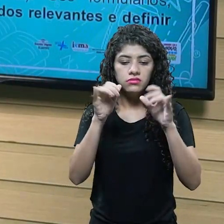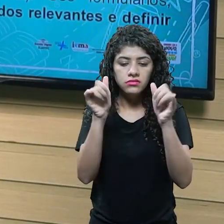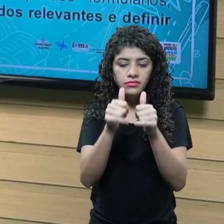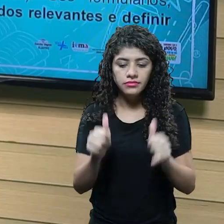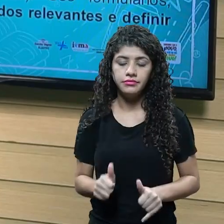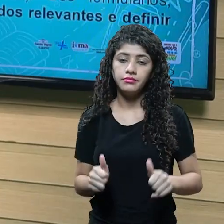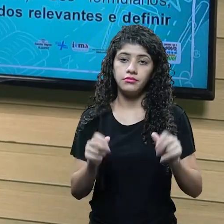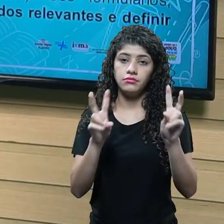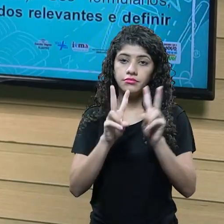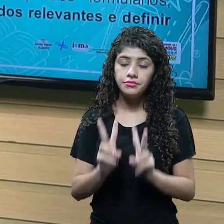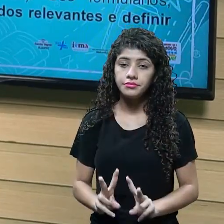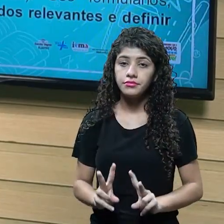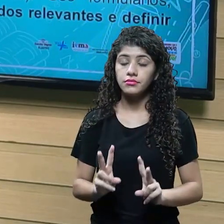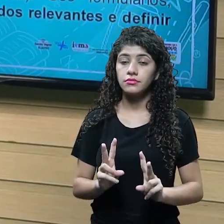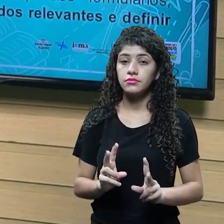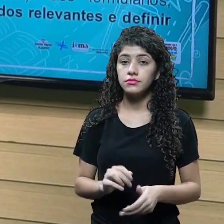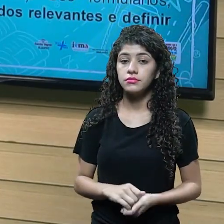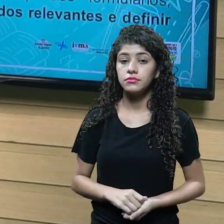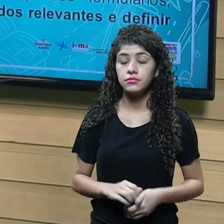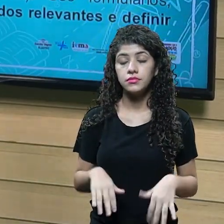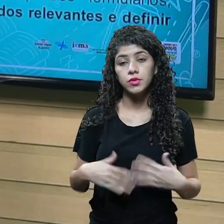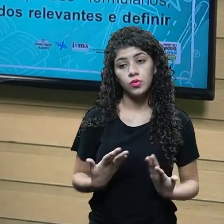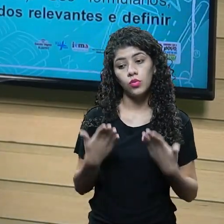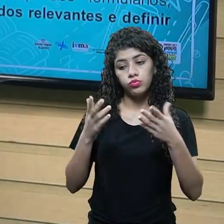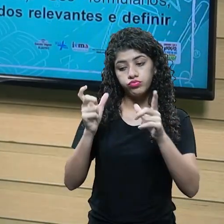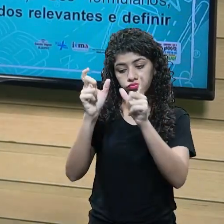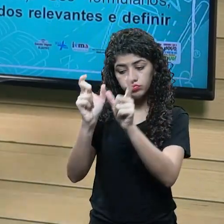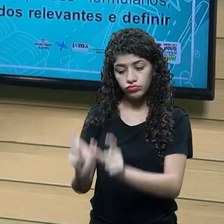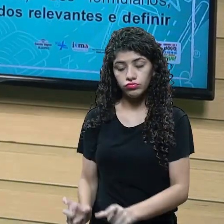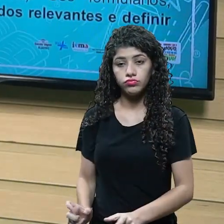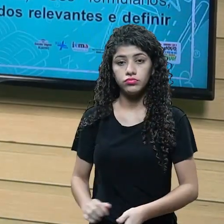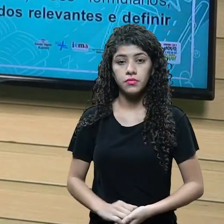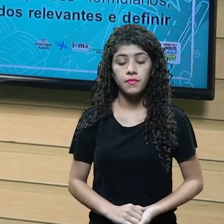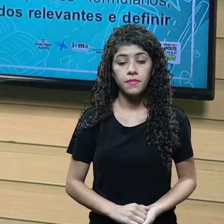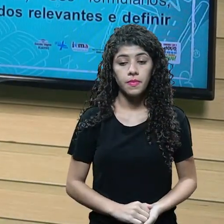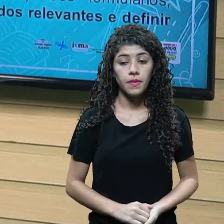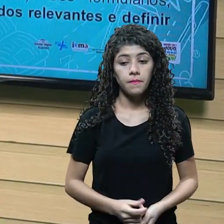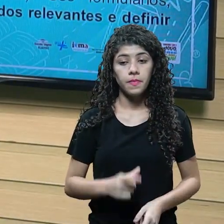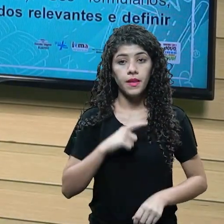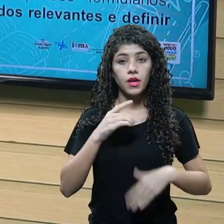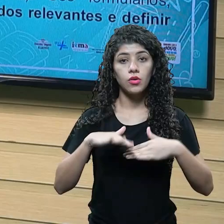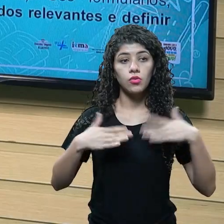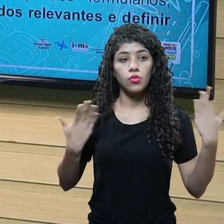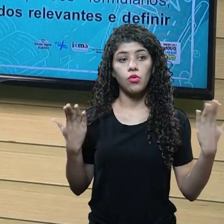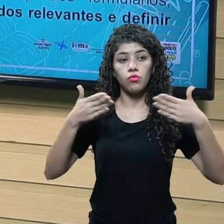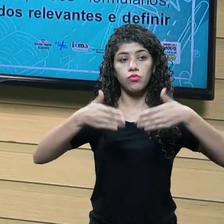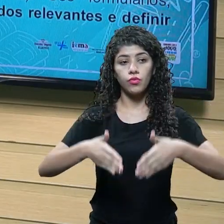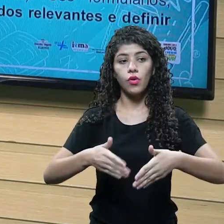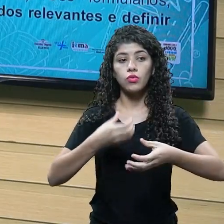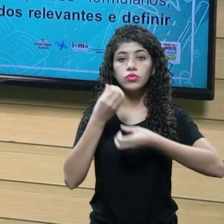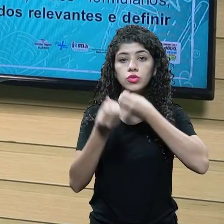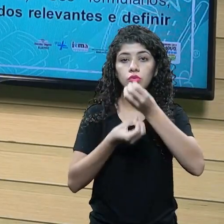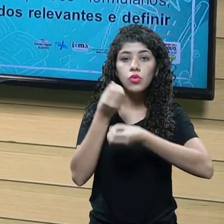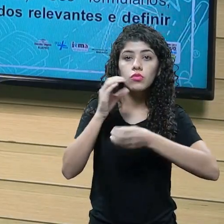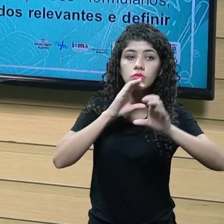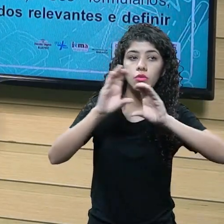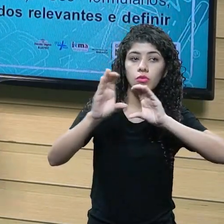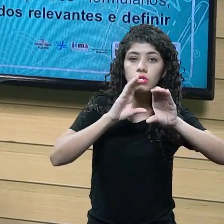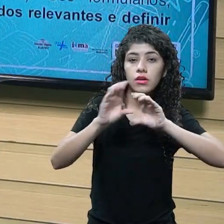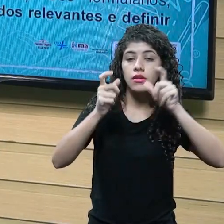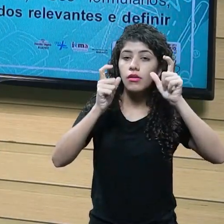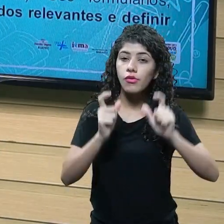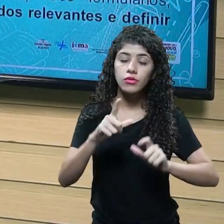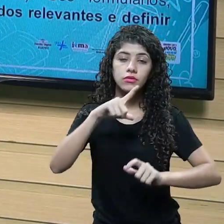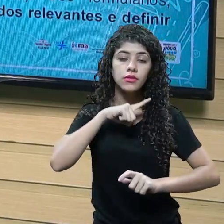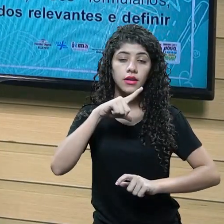que colocar essa situação para definir qual é o cliente ideal dela. Então a partir do momento que ela define qual é o público-alvo, como o seu público se comunica, onde ele está presente,